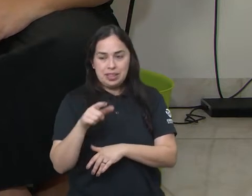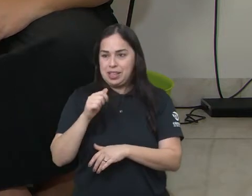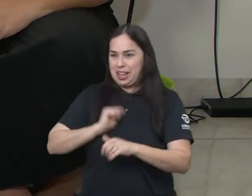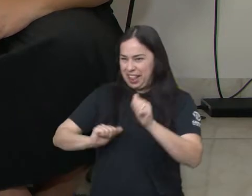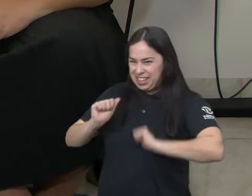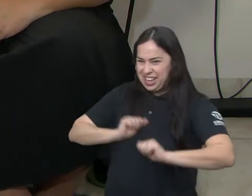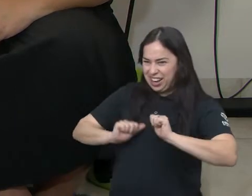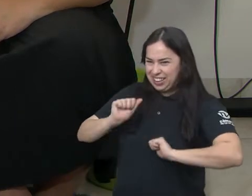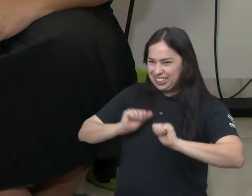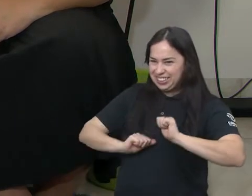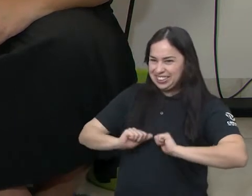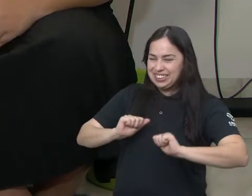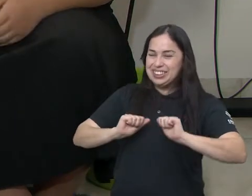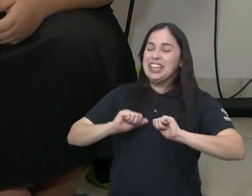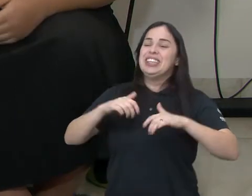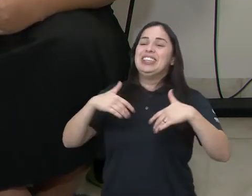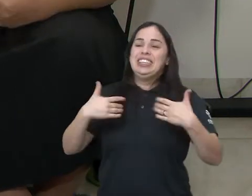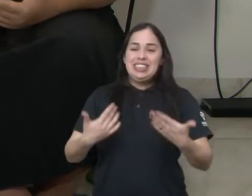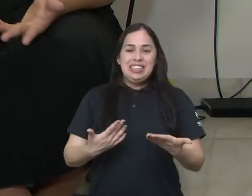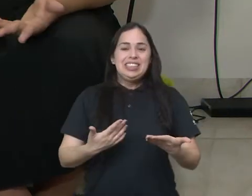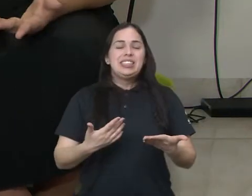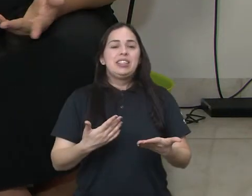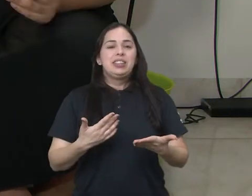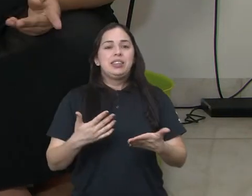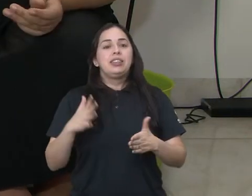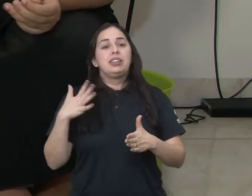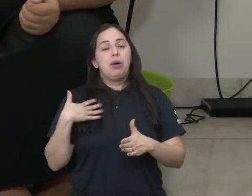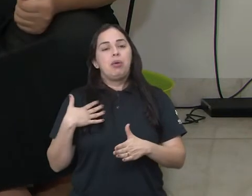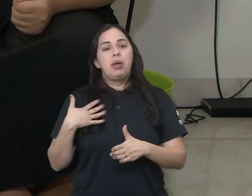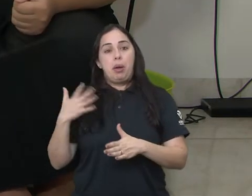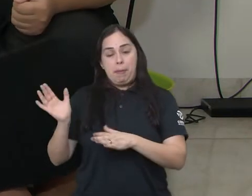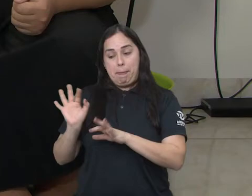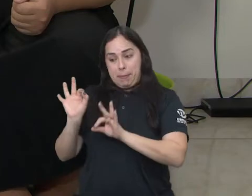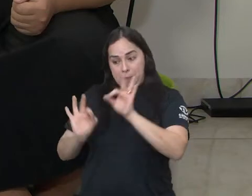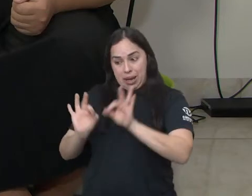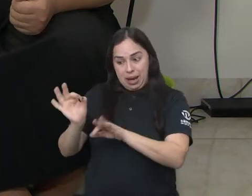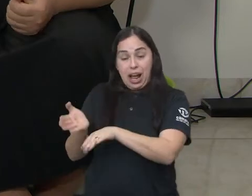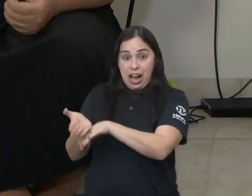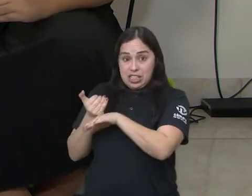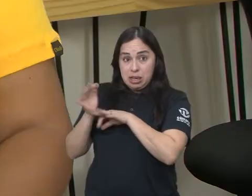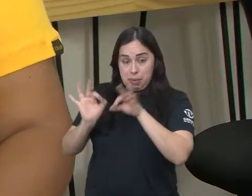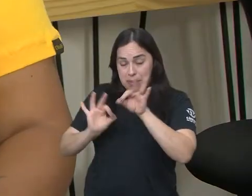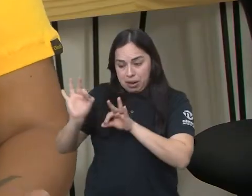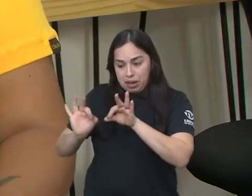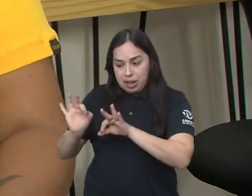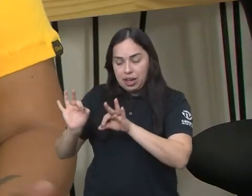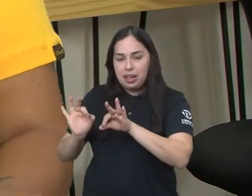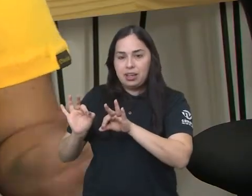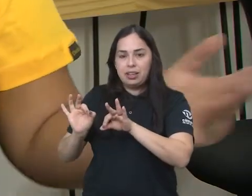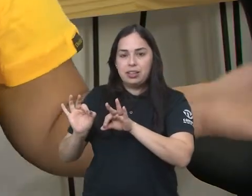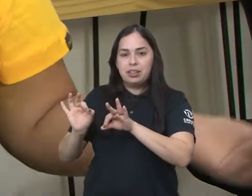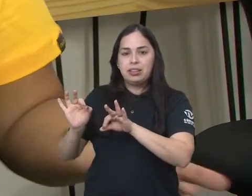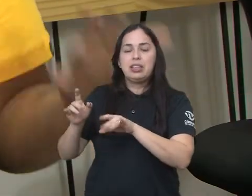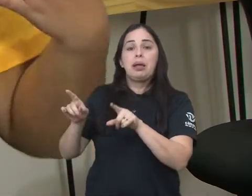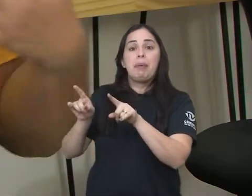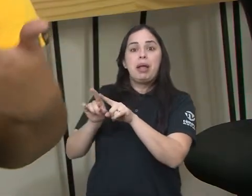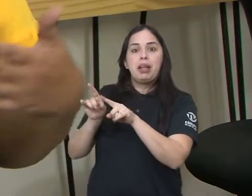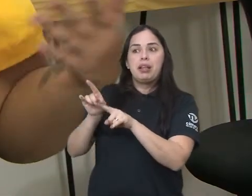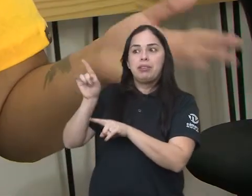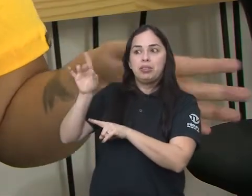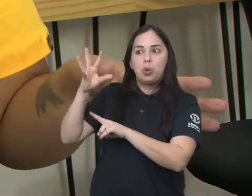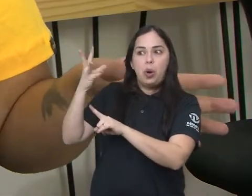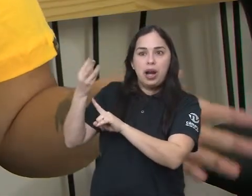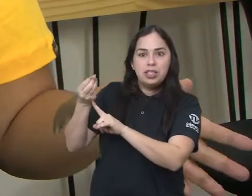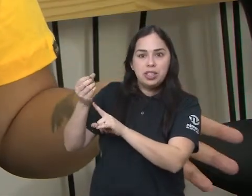tá ansiosa com isso, você falou. Foi tudo foi por conta da Comic Con, né? Foi no começo do ano, quando abriu a inscrição